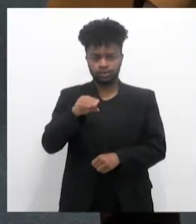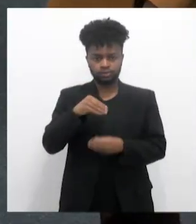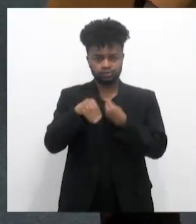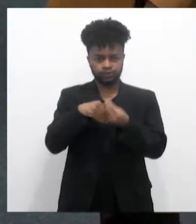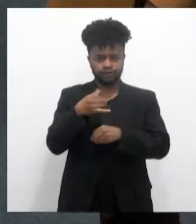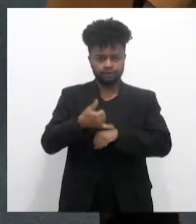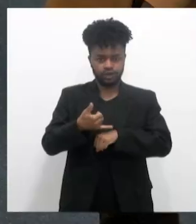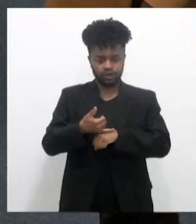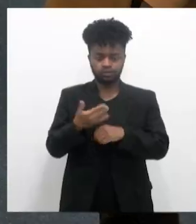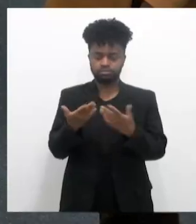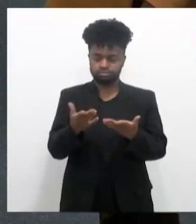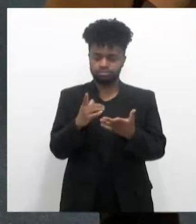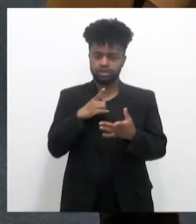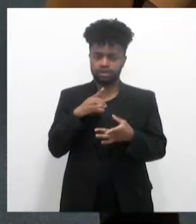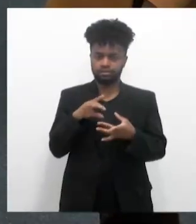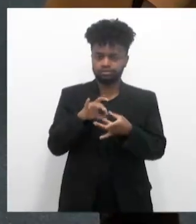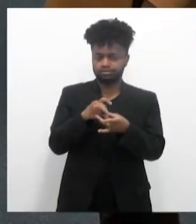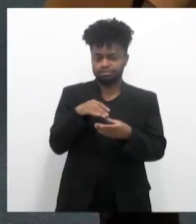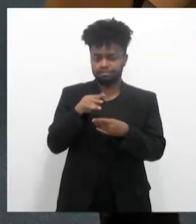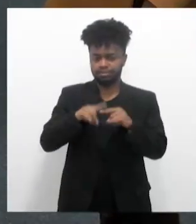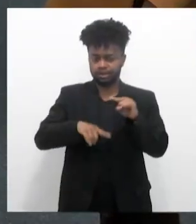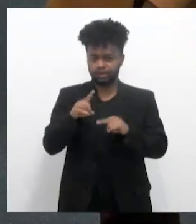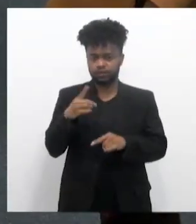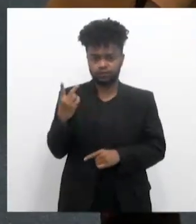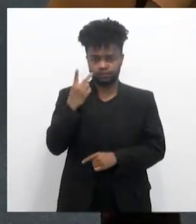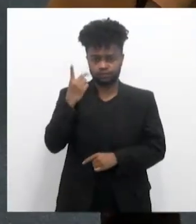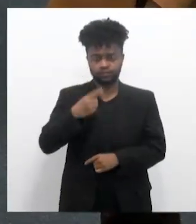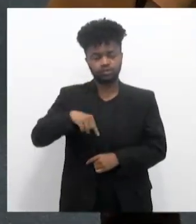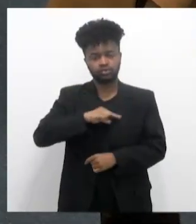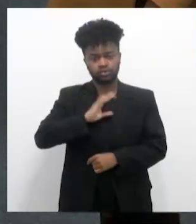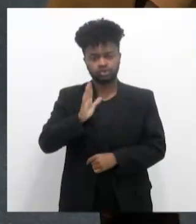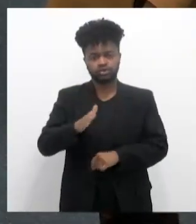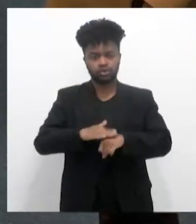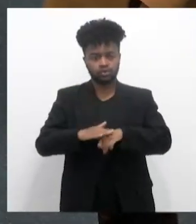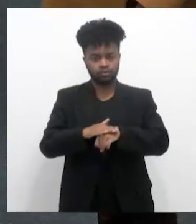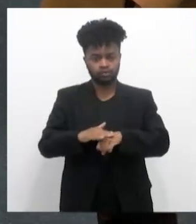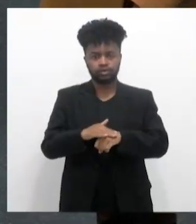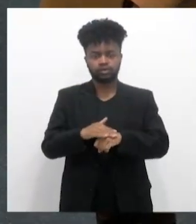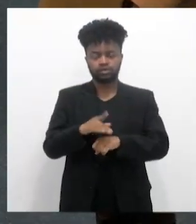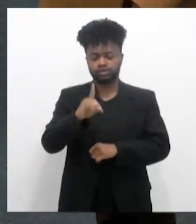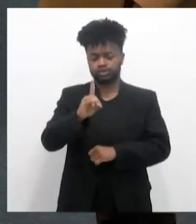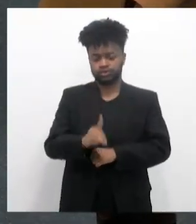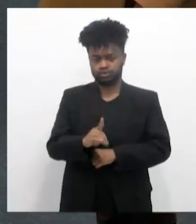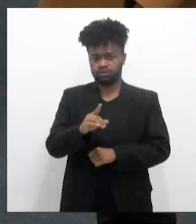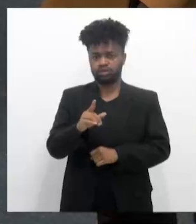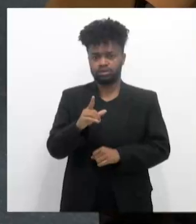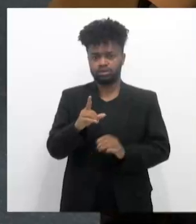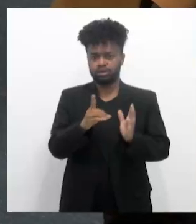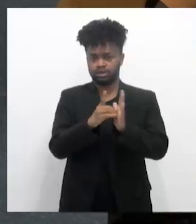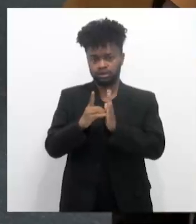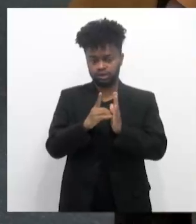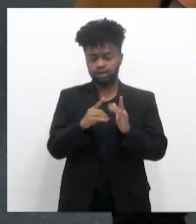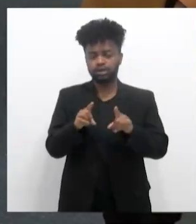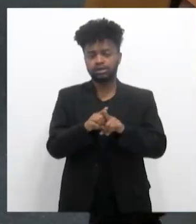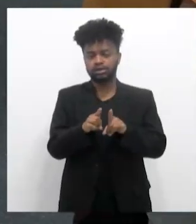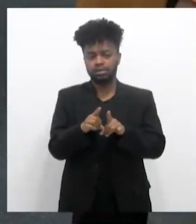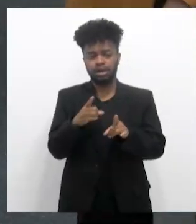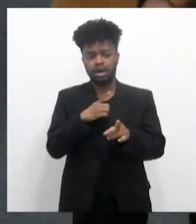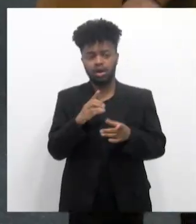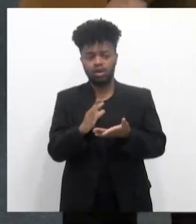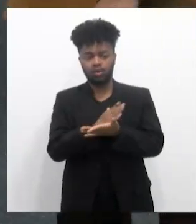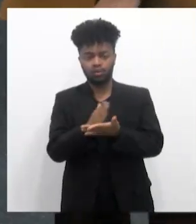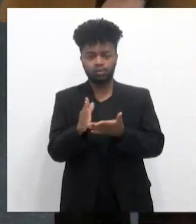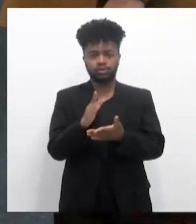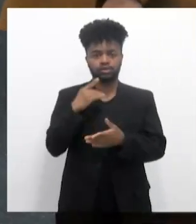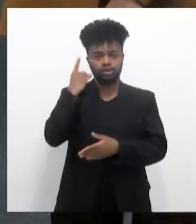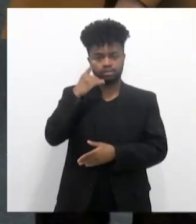material valorizado. Então, nós, inclusive, antes já conversamos com a direção do Detran, né? E houve deputados que